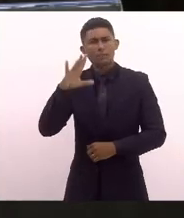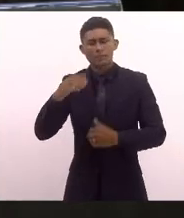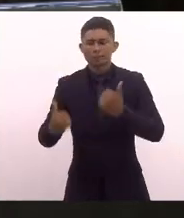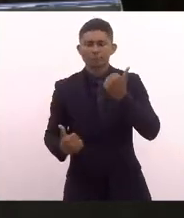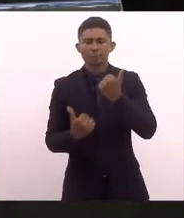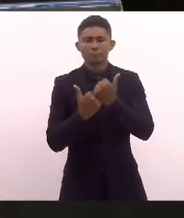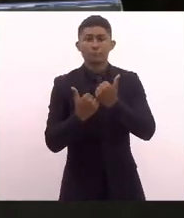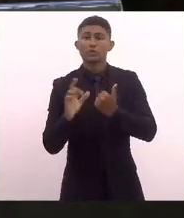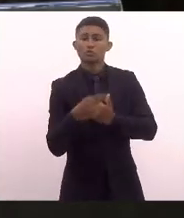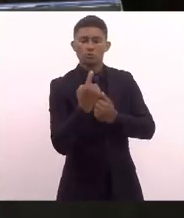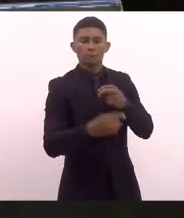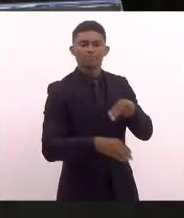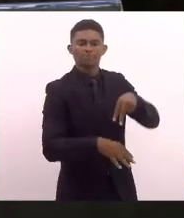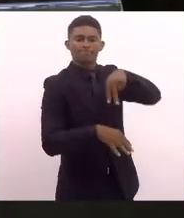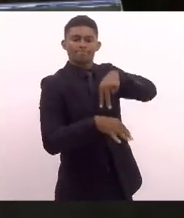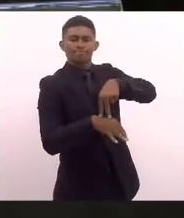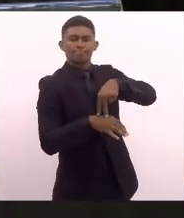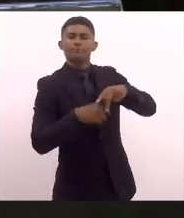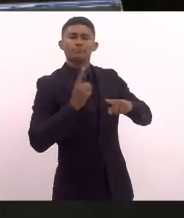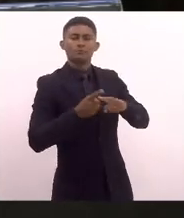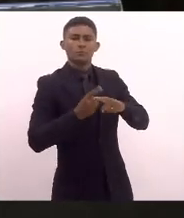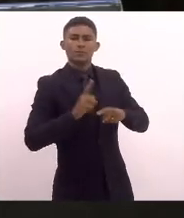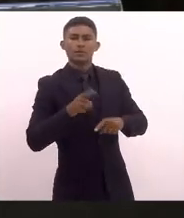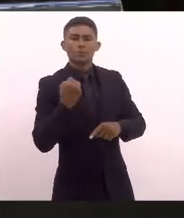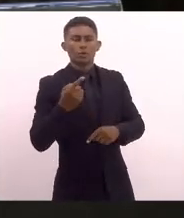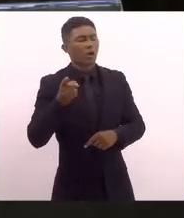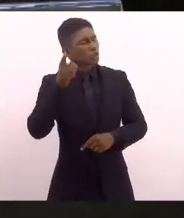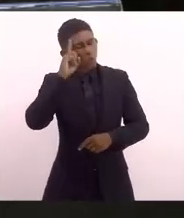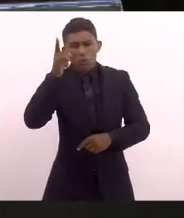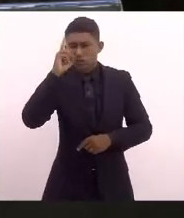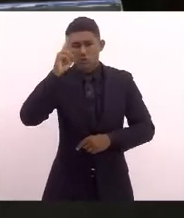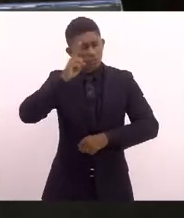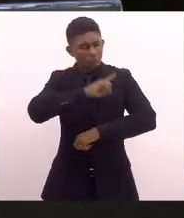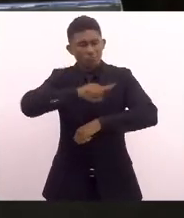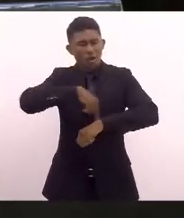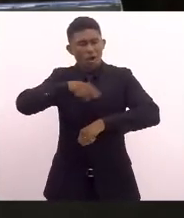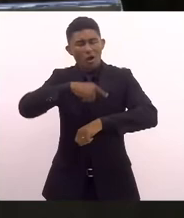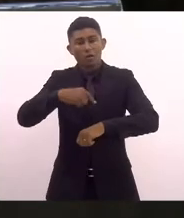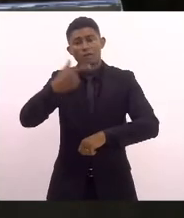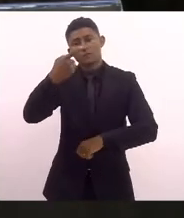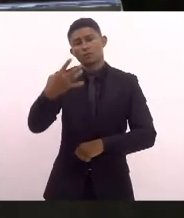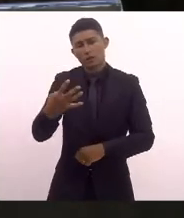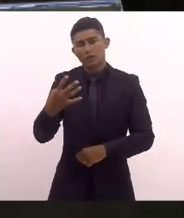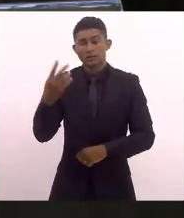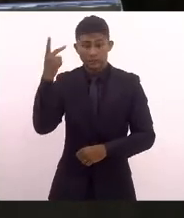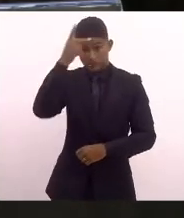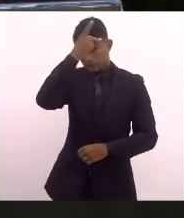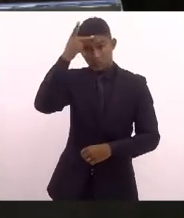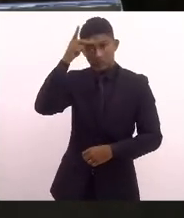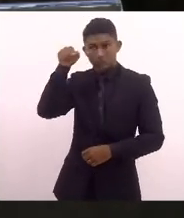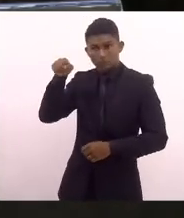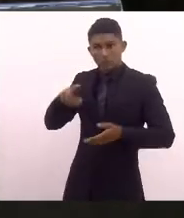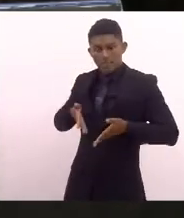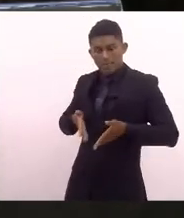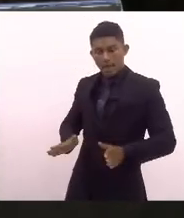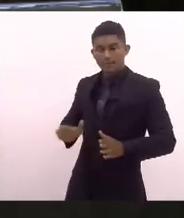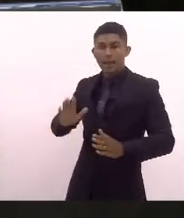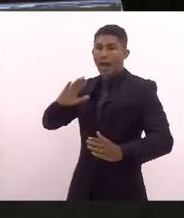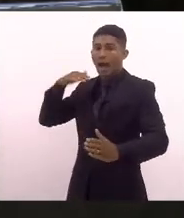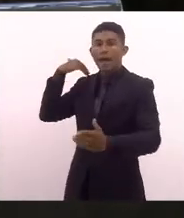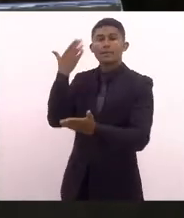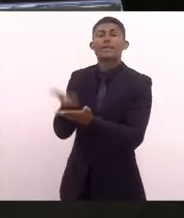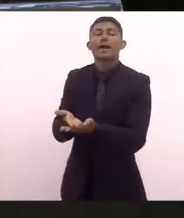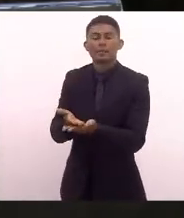somos protagonistas, porque nós estamos 24 horas, desde o momento que essa pessoa nasce até o